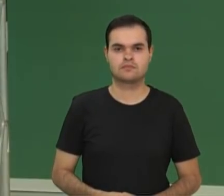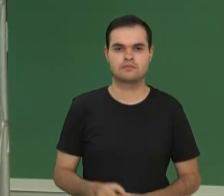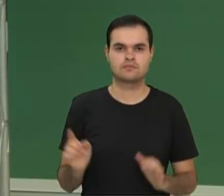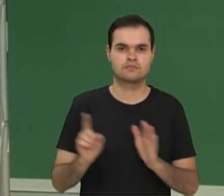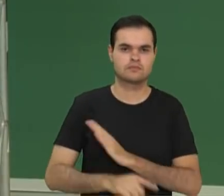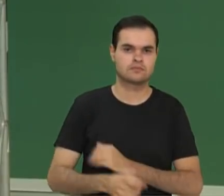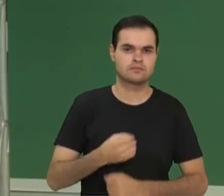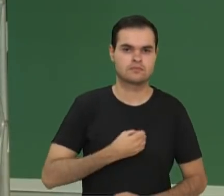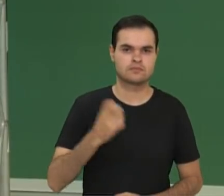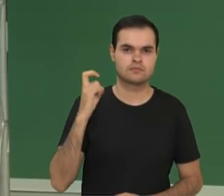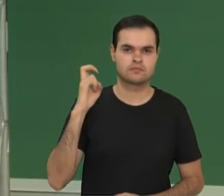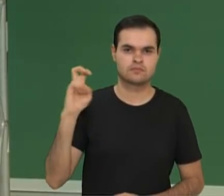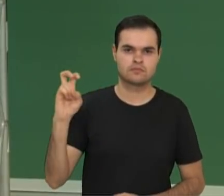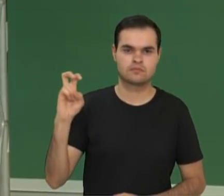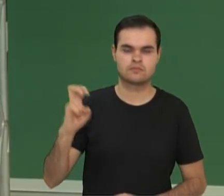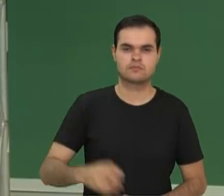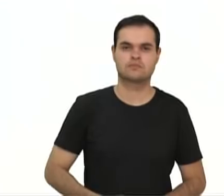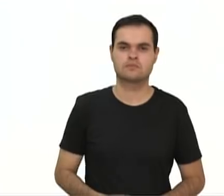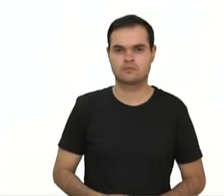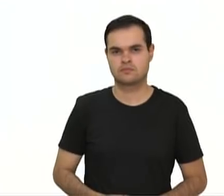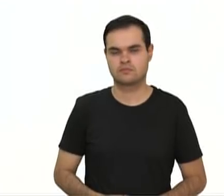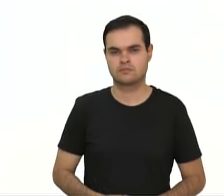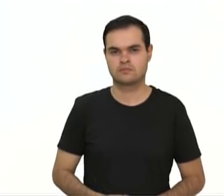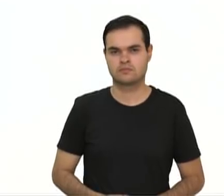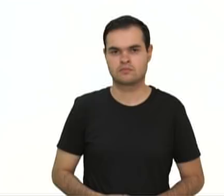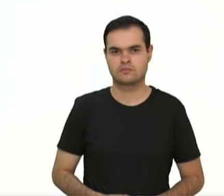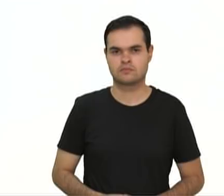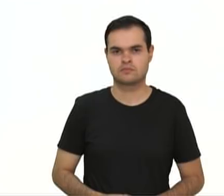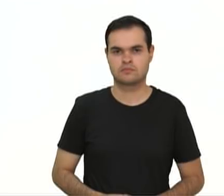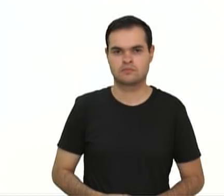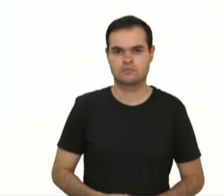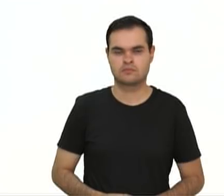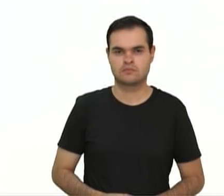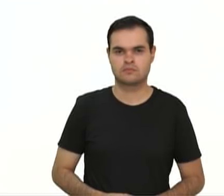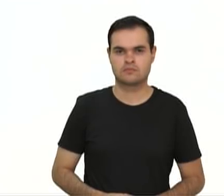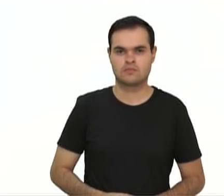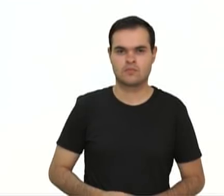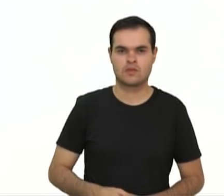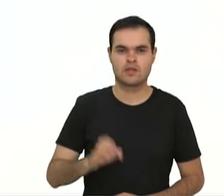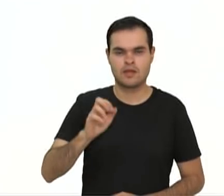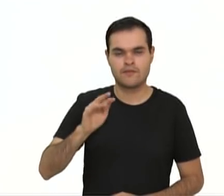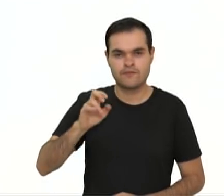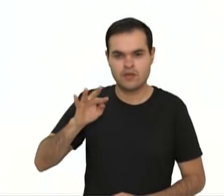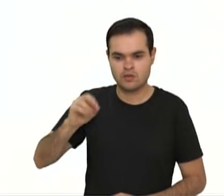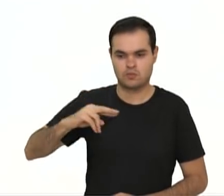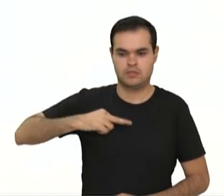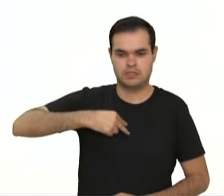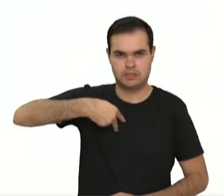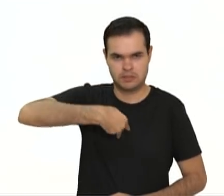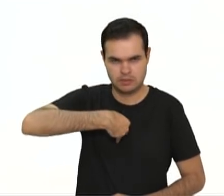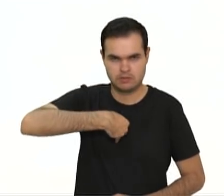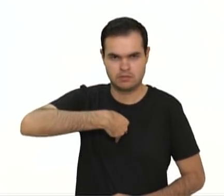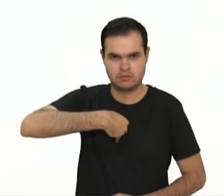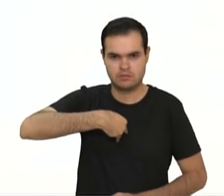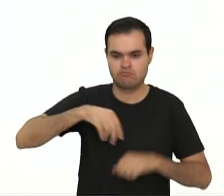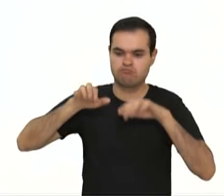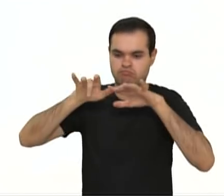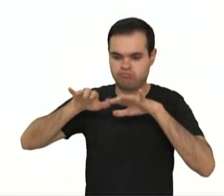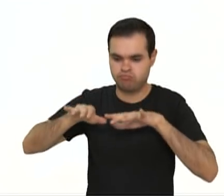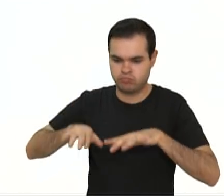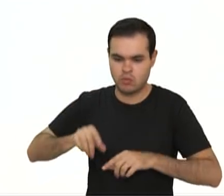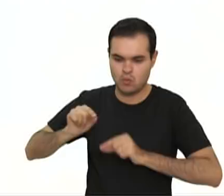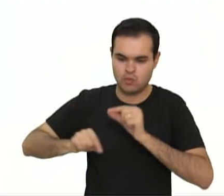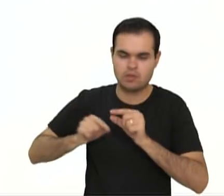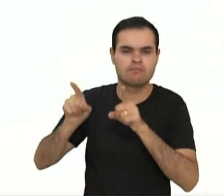Exercício de número 5. Indique um possível efeito de sentido criado pelo articulista ao utilizar de